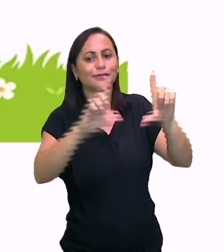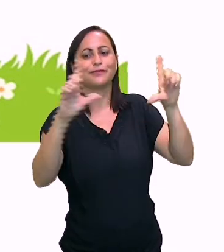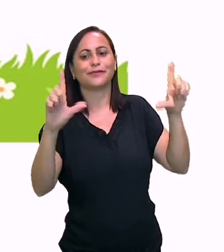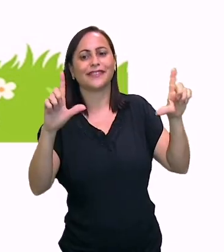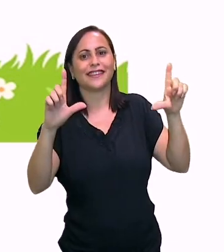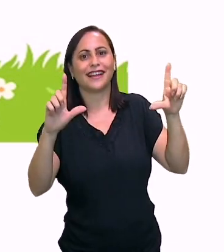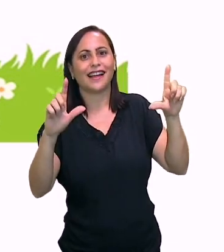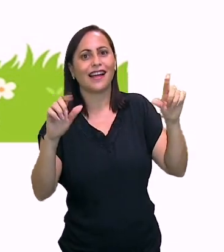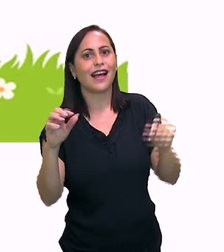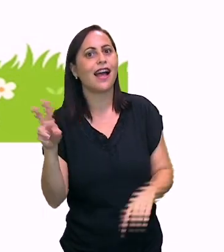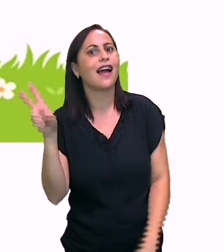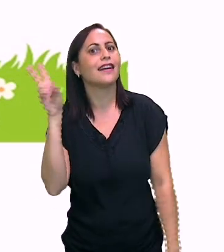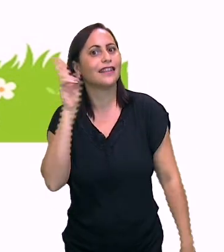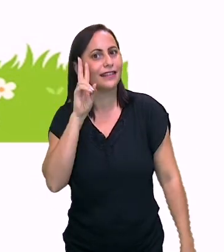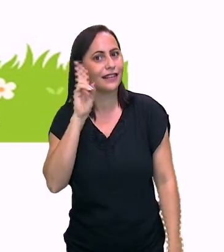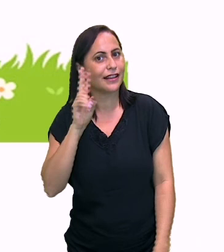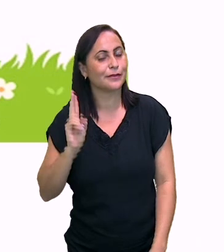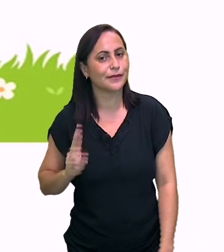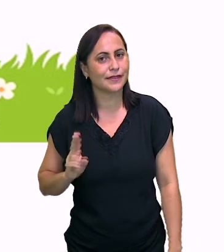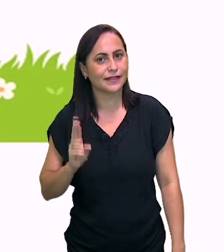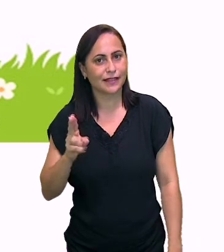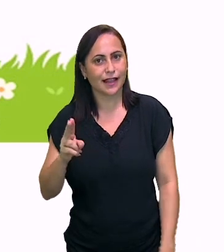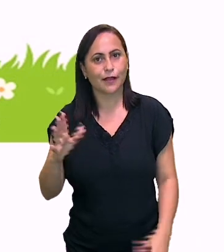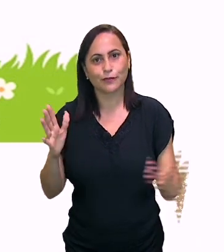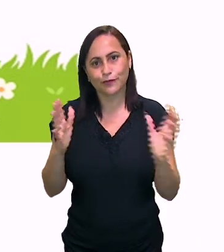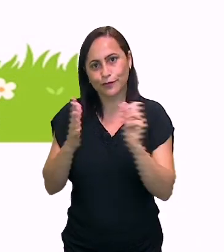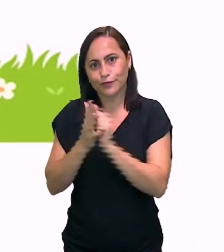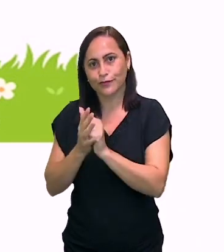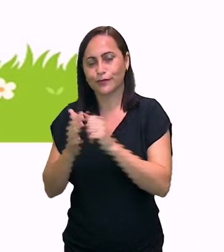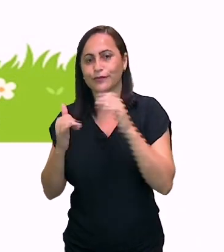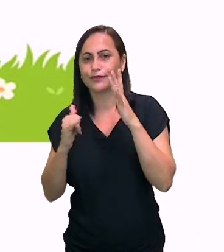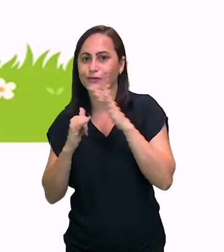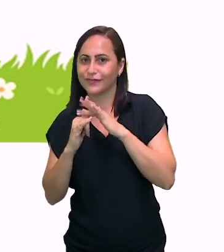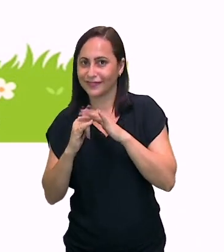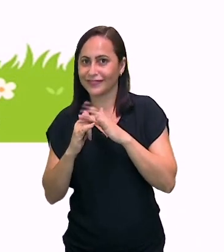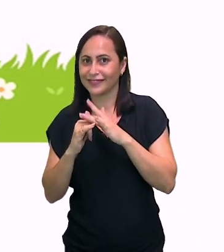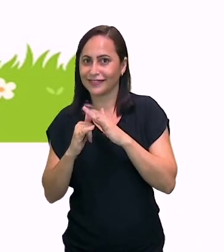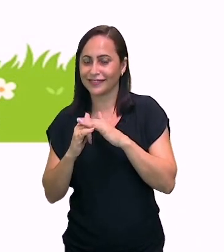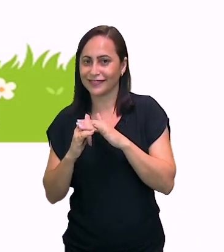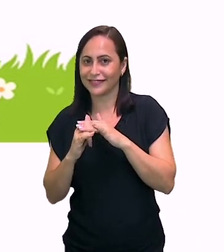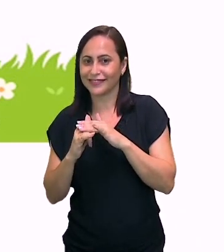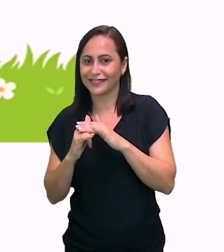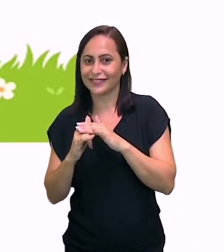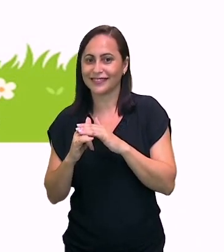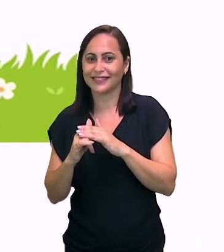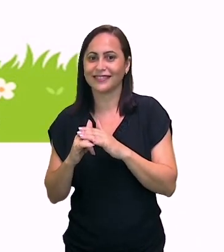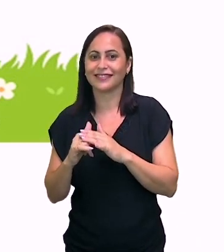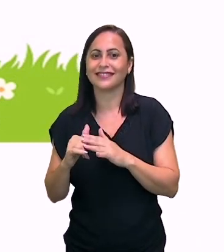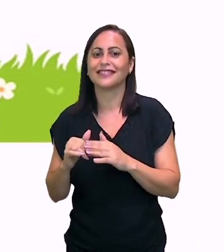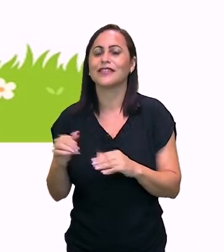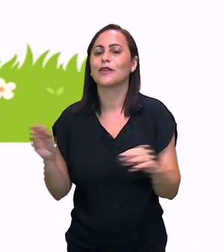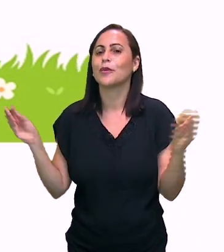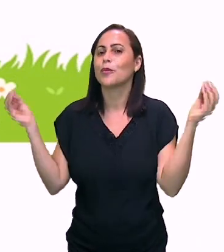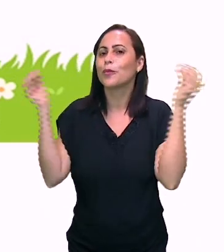E não se esqueçam de se inscreverem no nosso canal do YouTube.